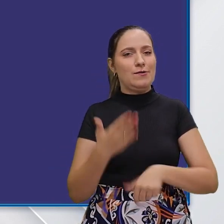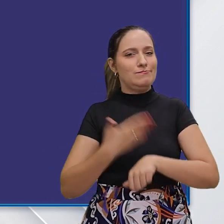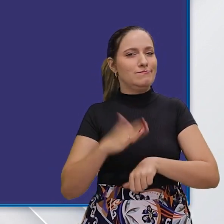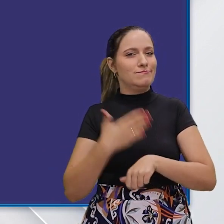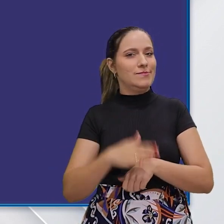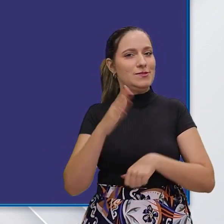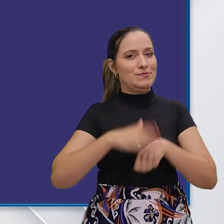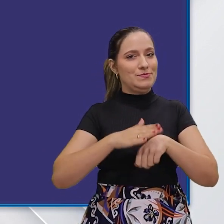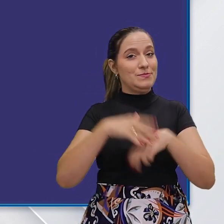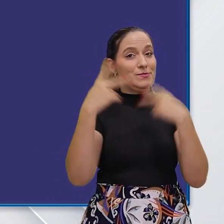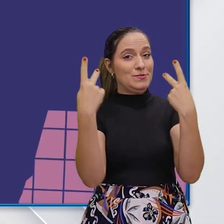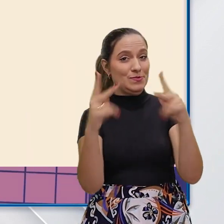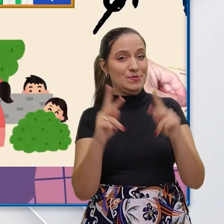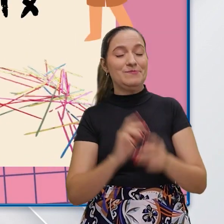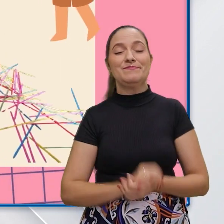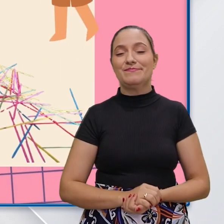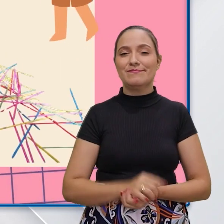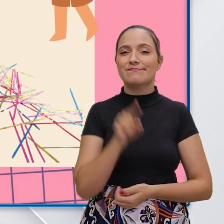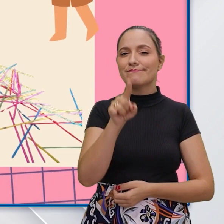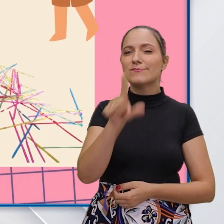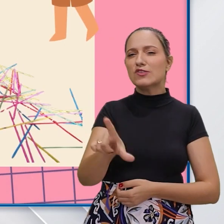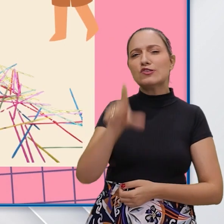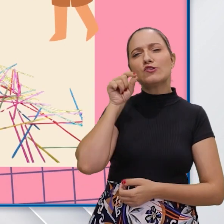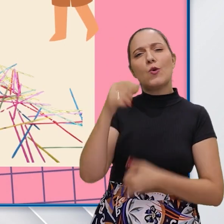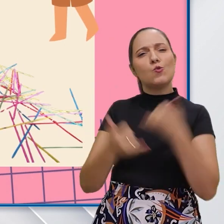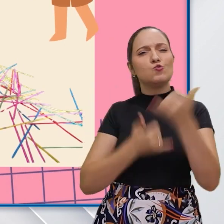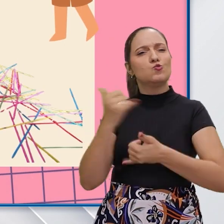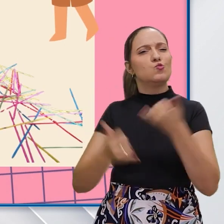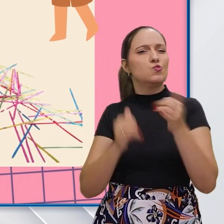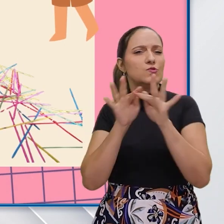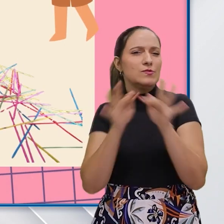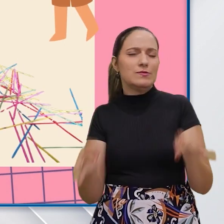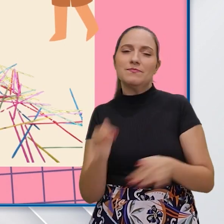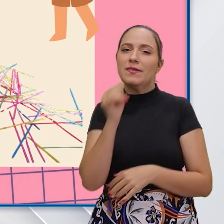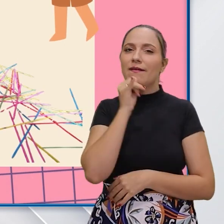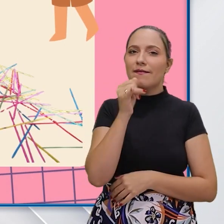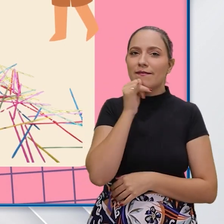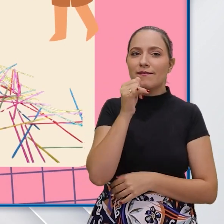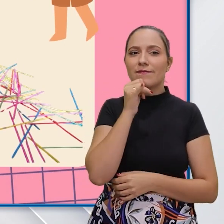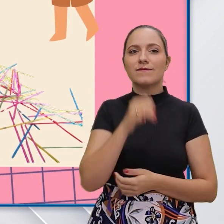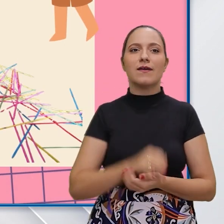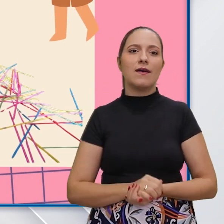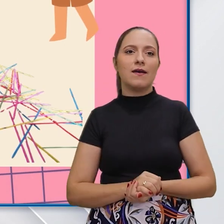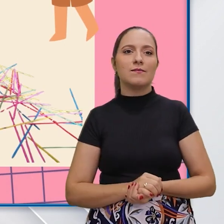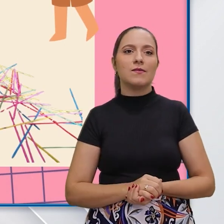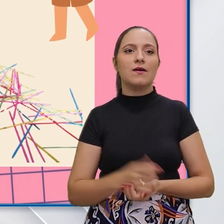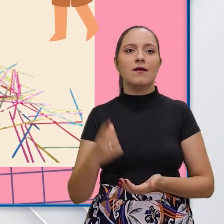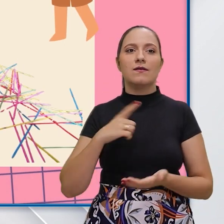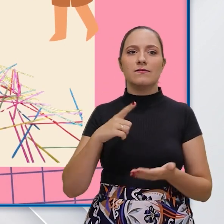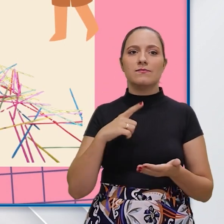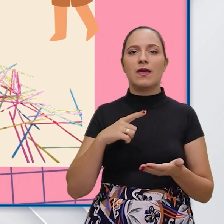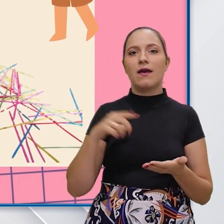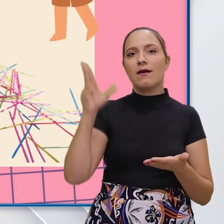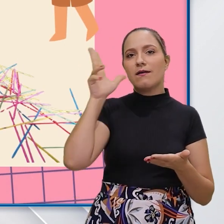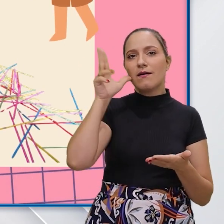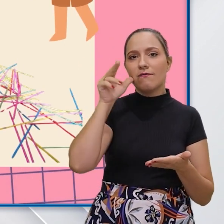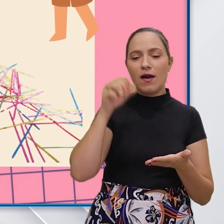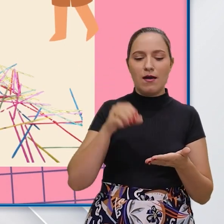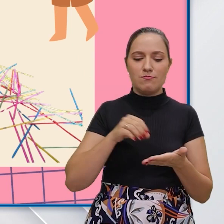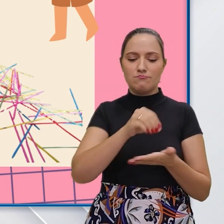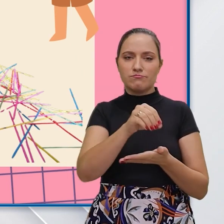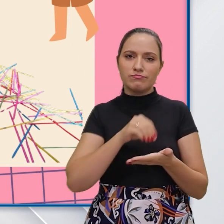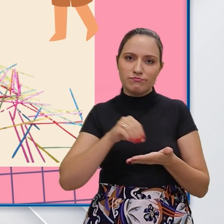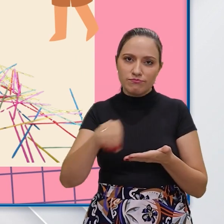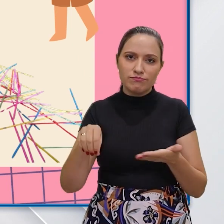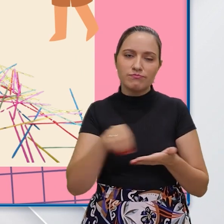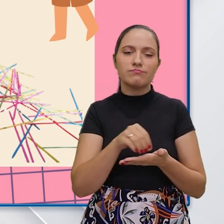de praticar. Escolha um jogo simples, como a dedonha, dominó, jogo